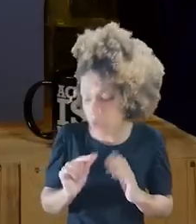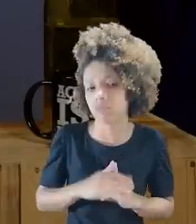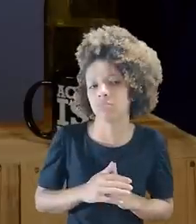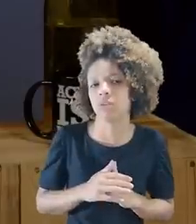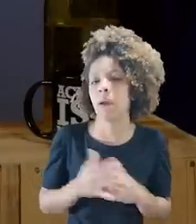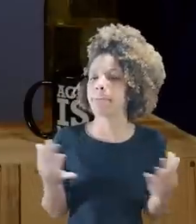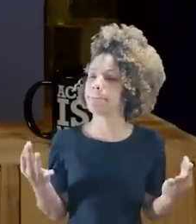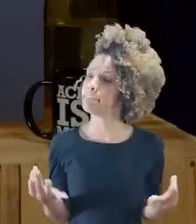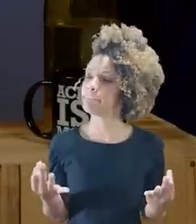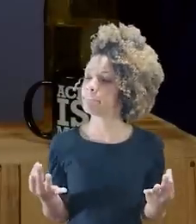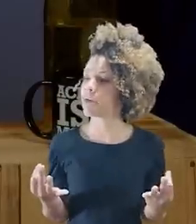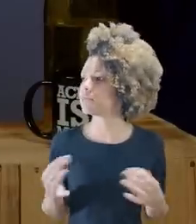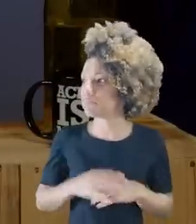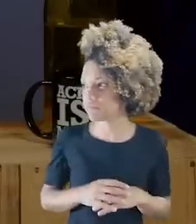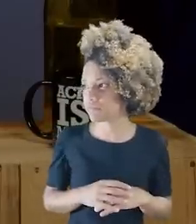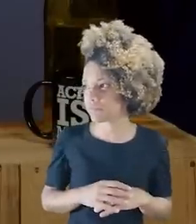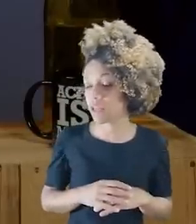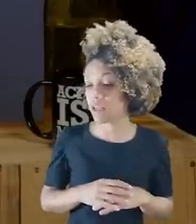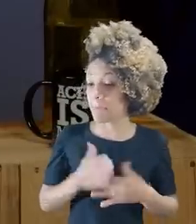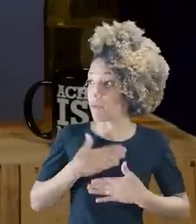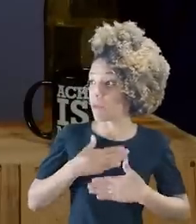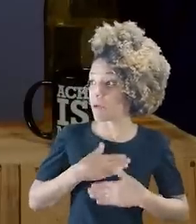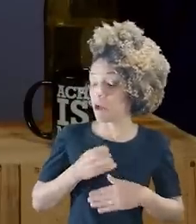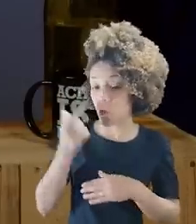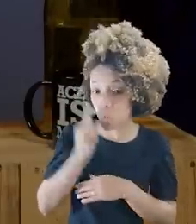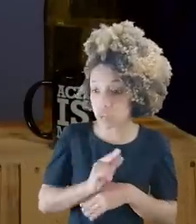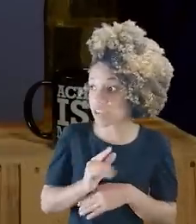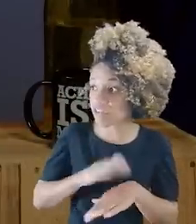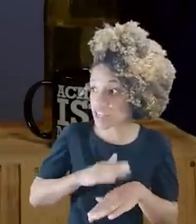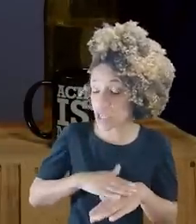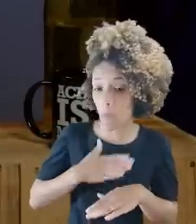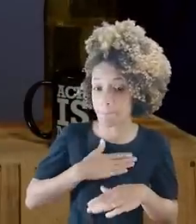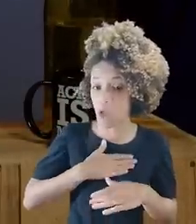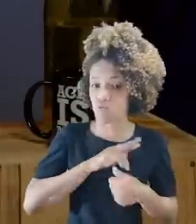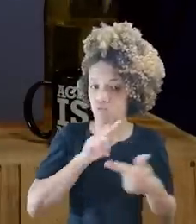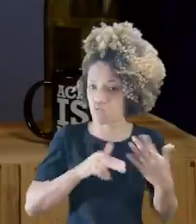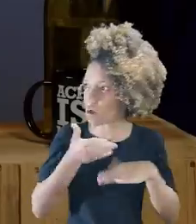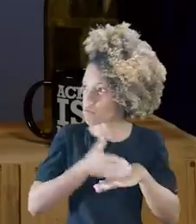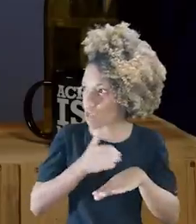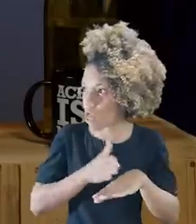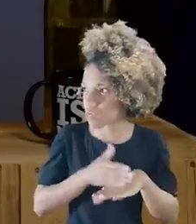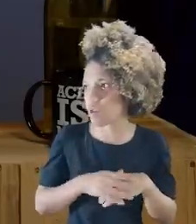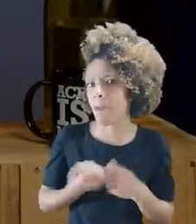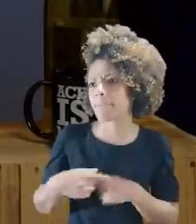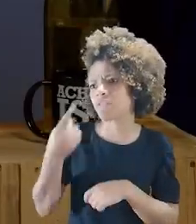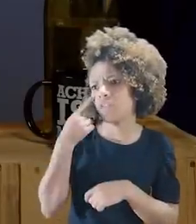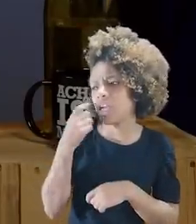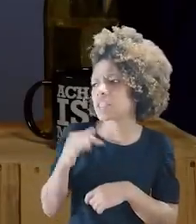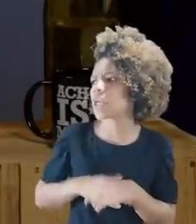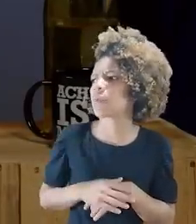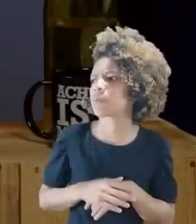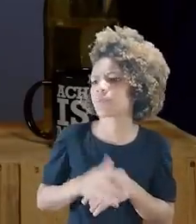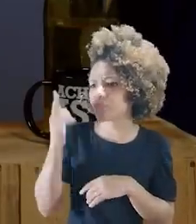consegui estudar com meu filho né Se eu conseguir jogar bola com ele leve no parque Depois precisa ver se eu consigo almoçar com o meu marido assistir um filme